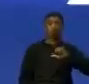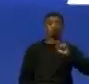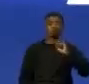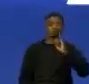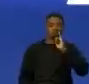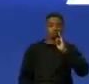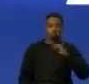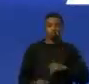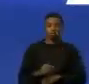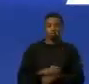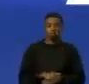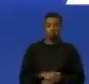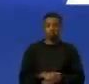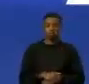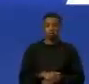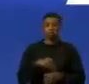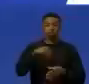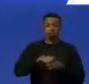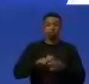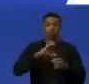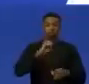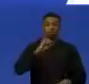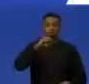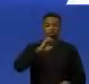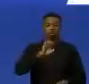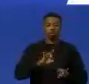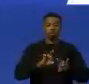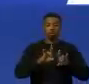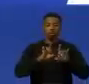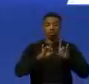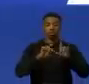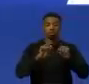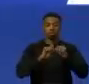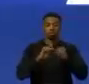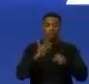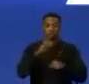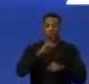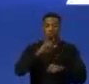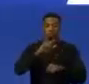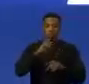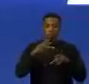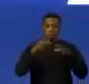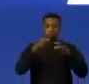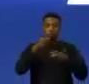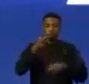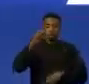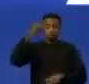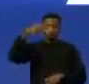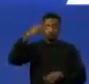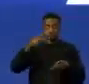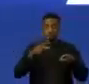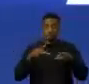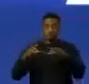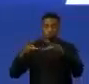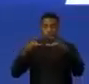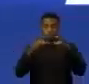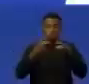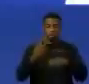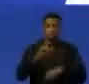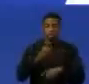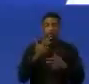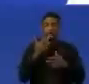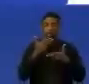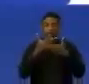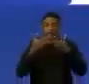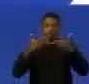os cones, que são células especiais, são fotorreceptores, que servem para quê? Para percepção de